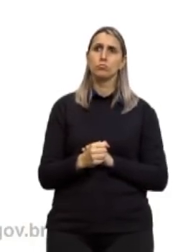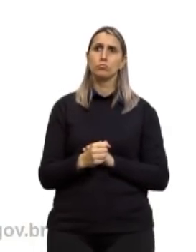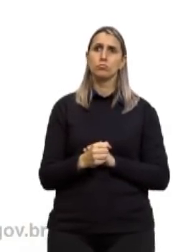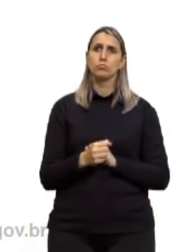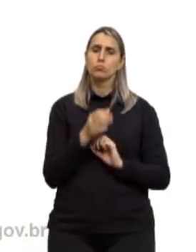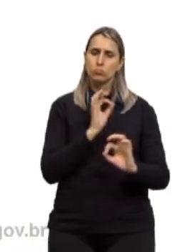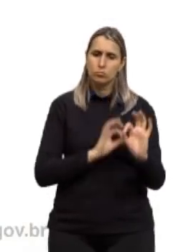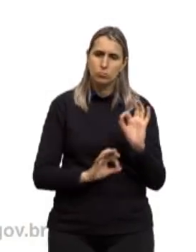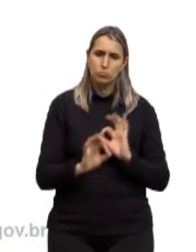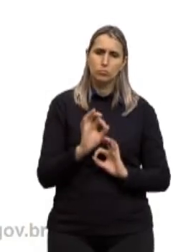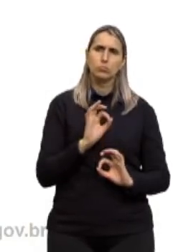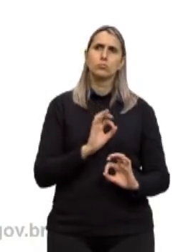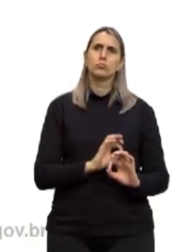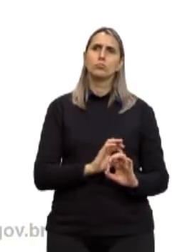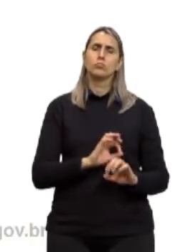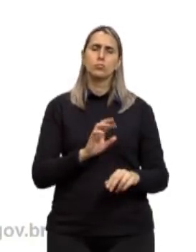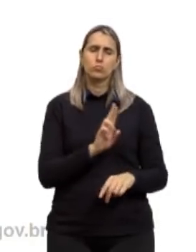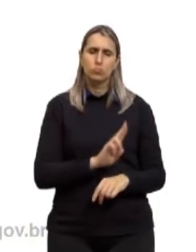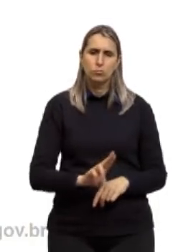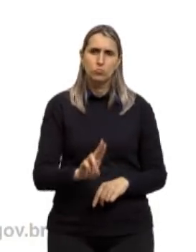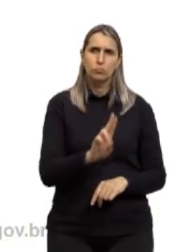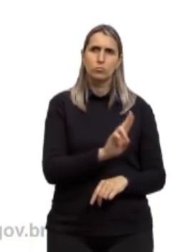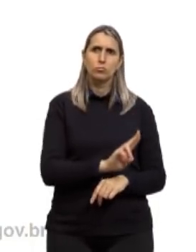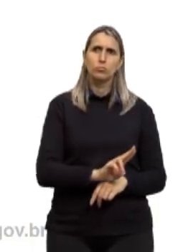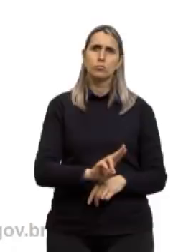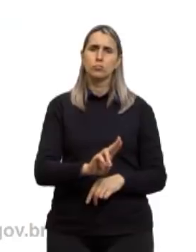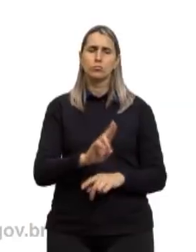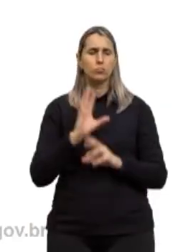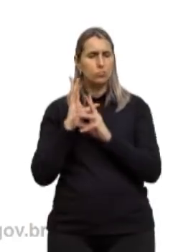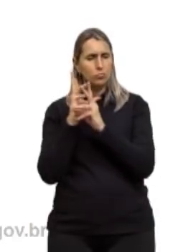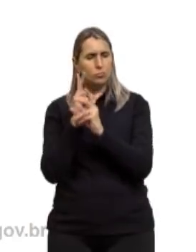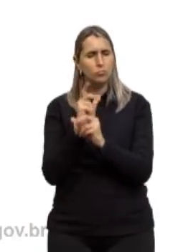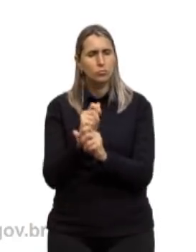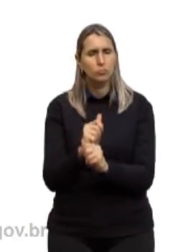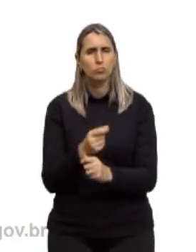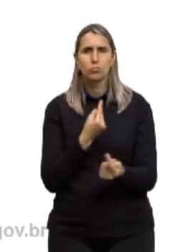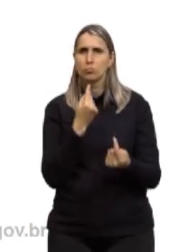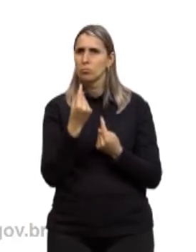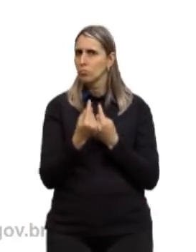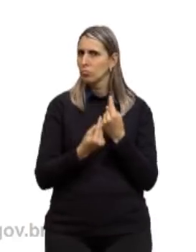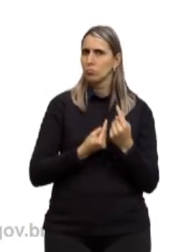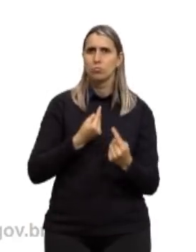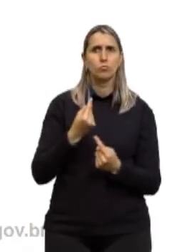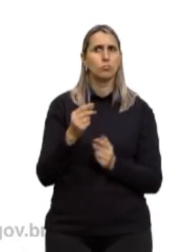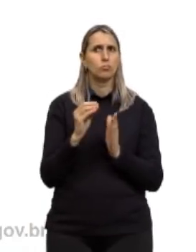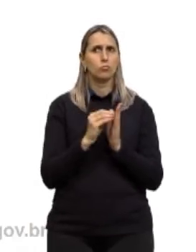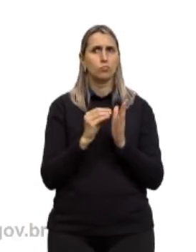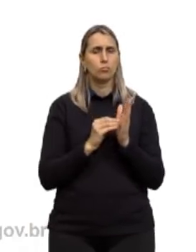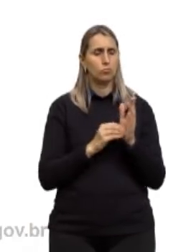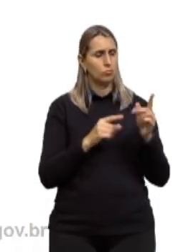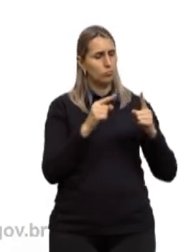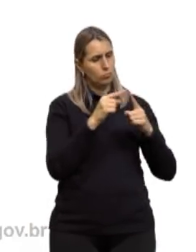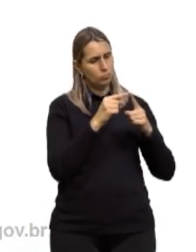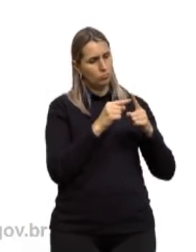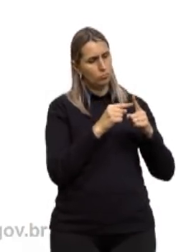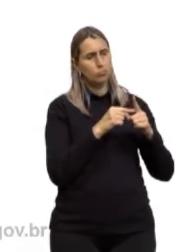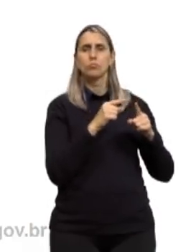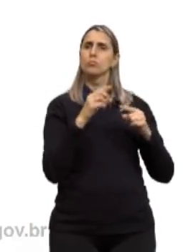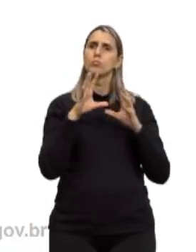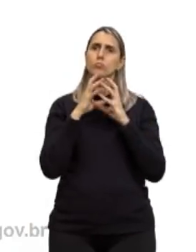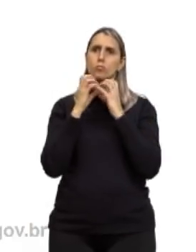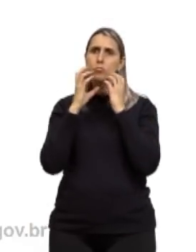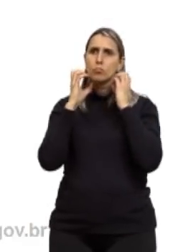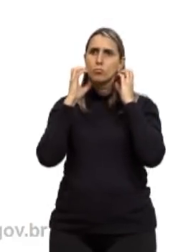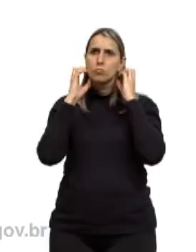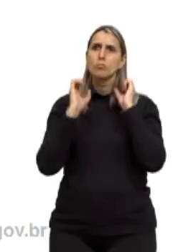organizar que a gente vai trabalhar e que a gente vai revisar algumas situações do teorema de tales a